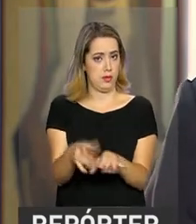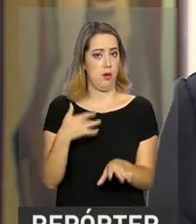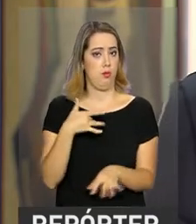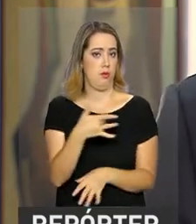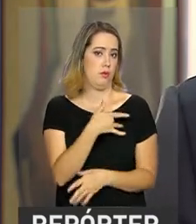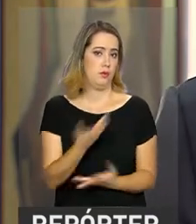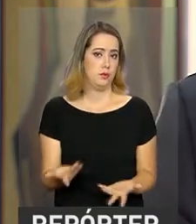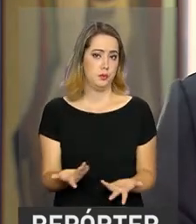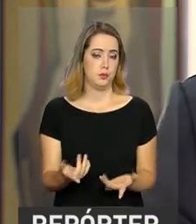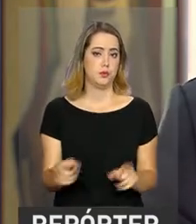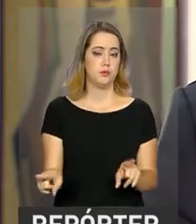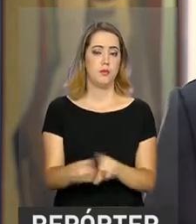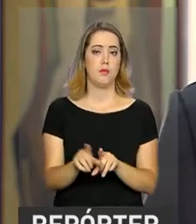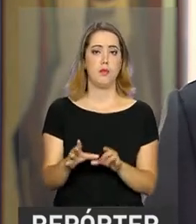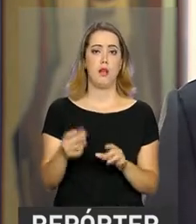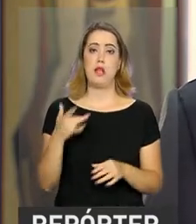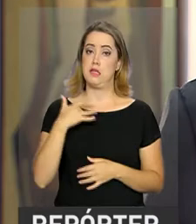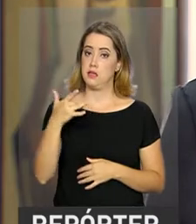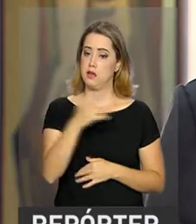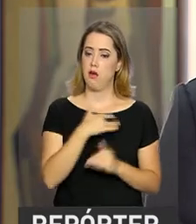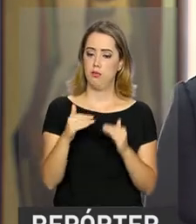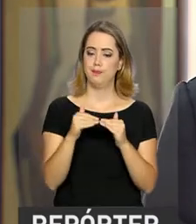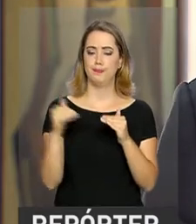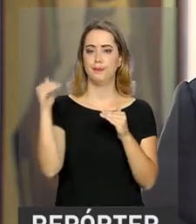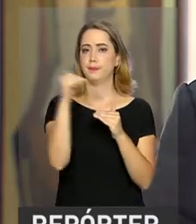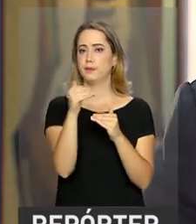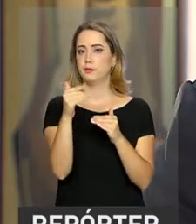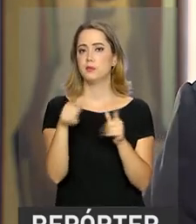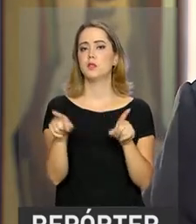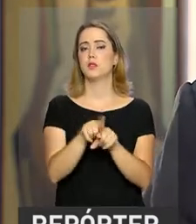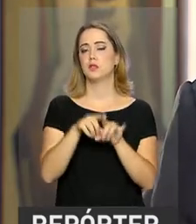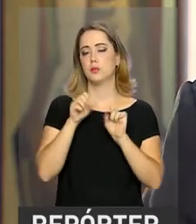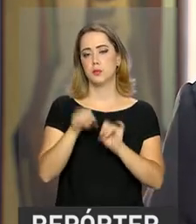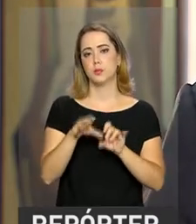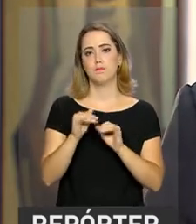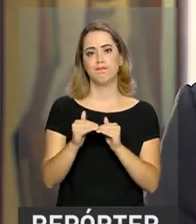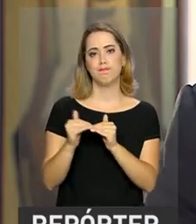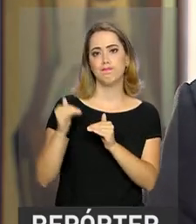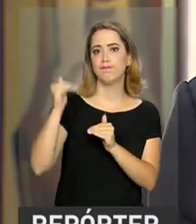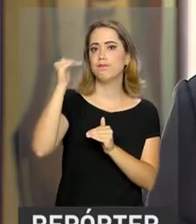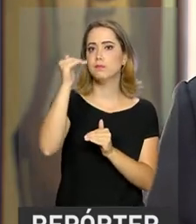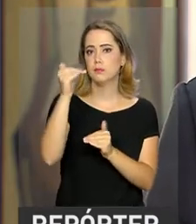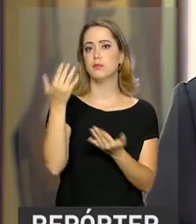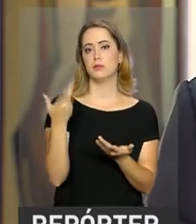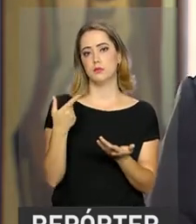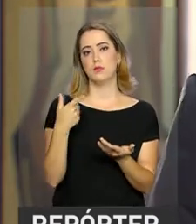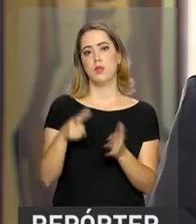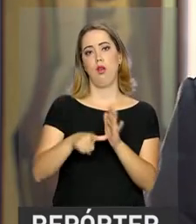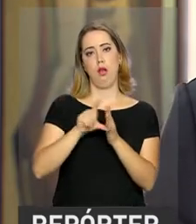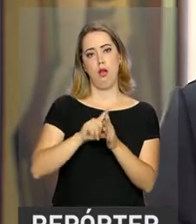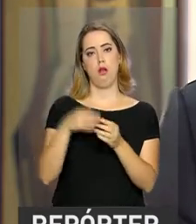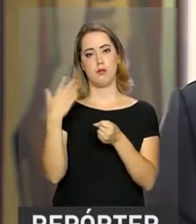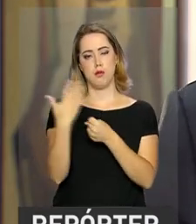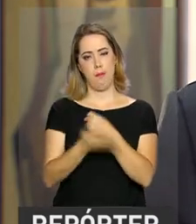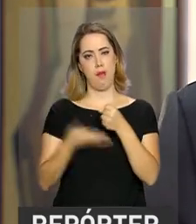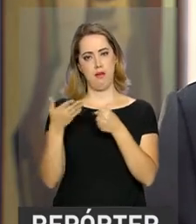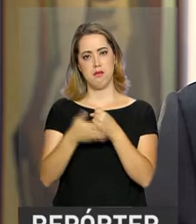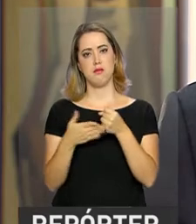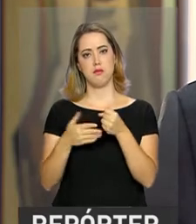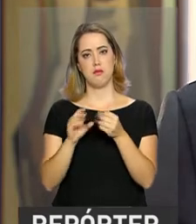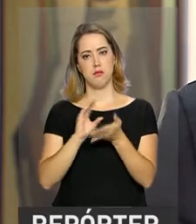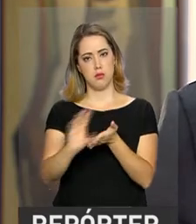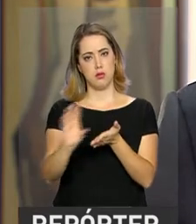ficou acima do mínimo constitucional à educação ficou muito acima educação o mínimo era perto de